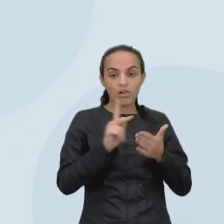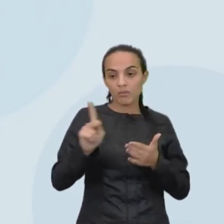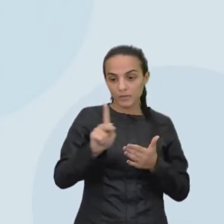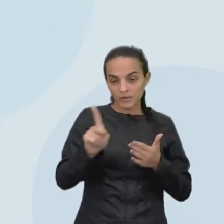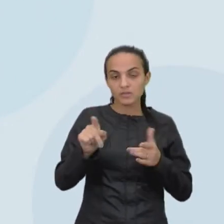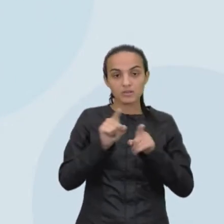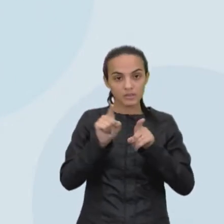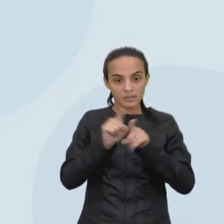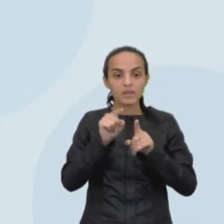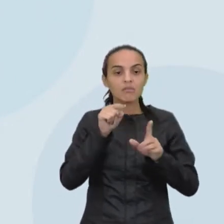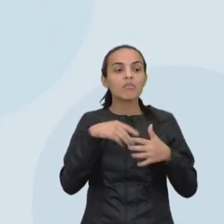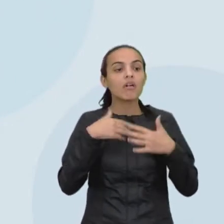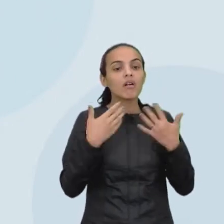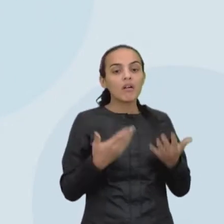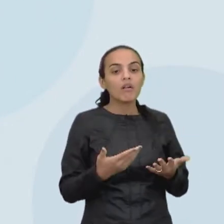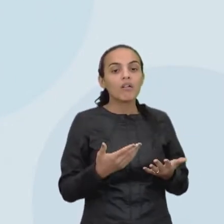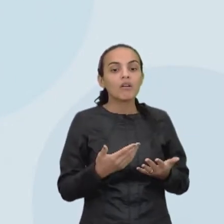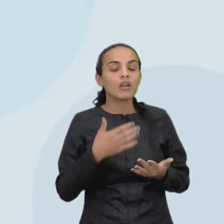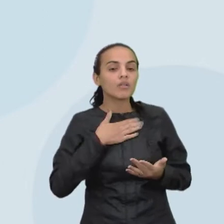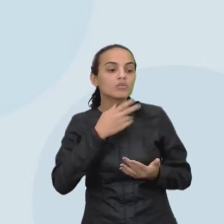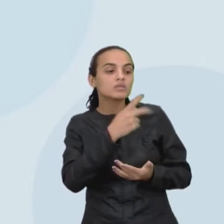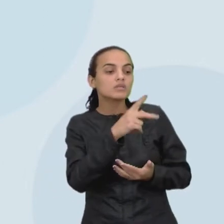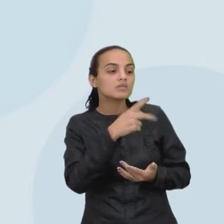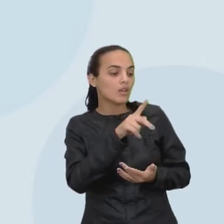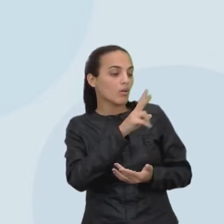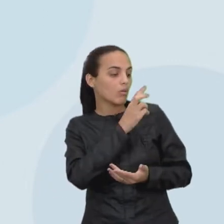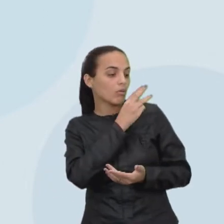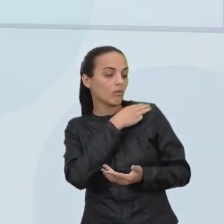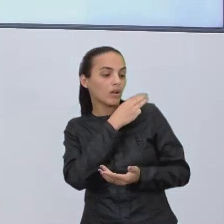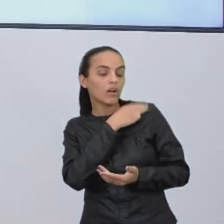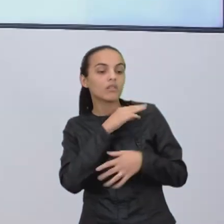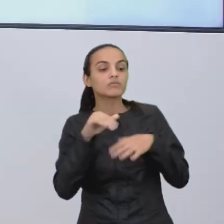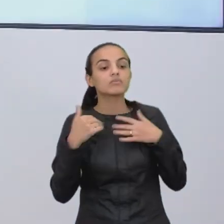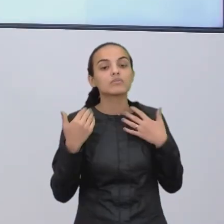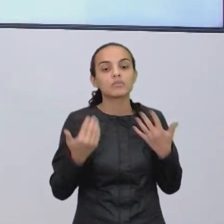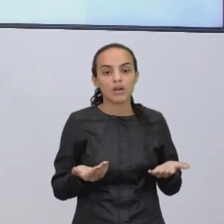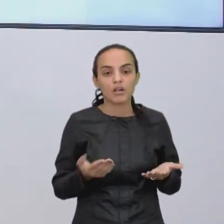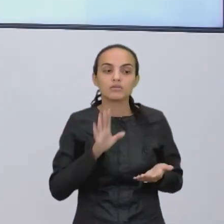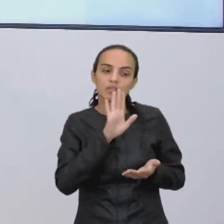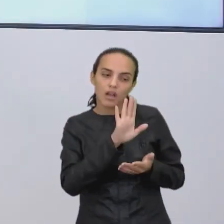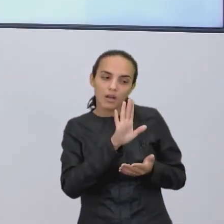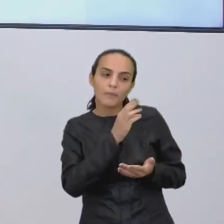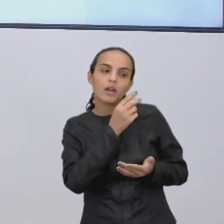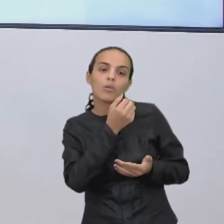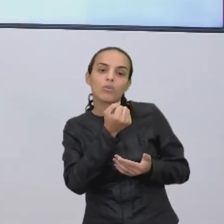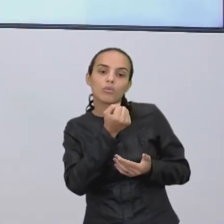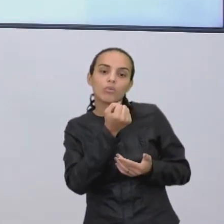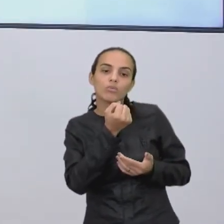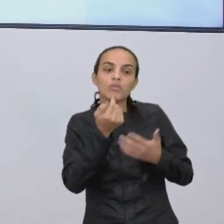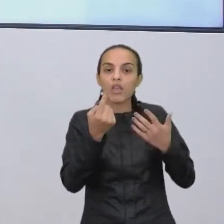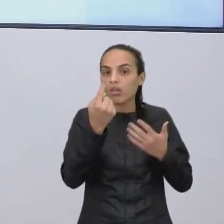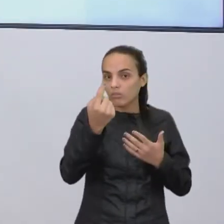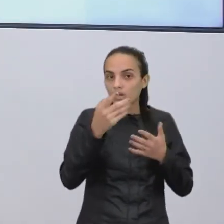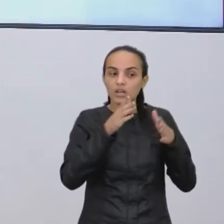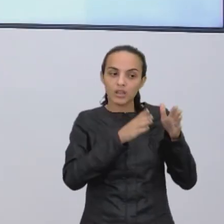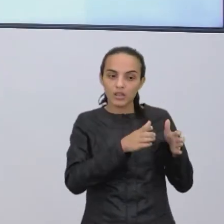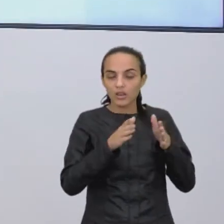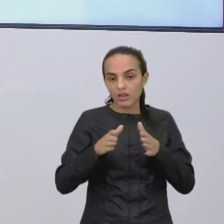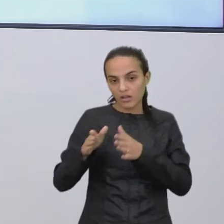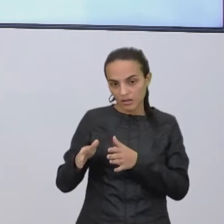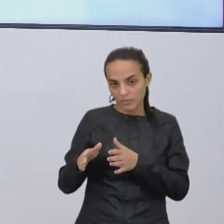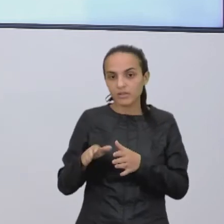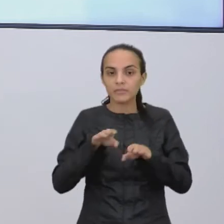né? Qual é o seu ciclo? Eu estou no ensino médio. Tá, mas o ensino médio é uma etapa, né?